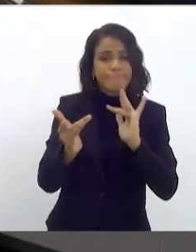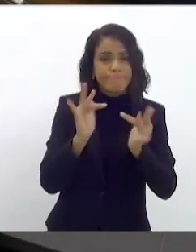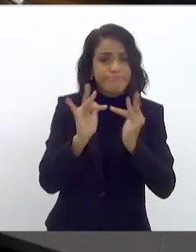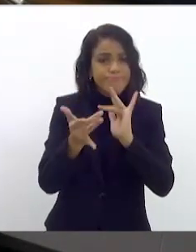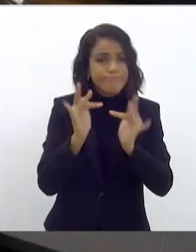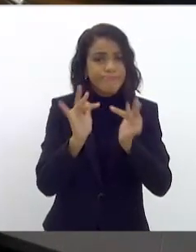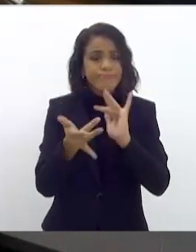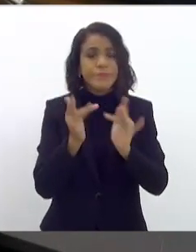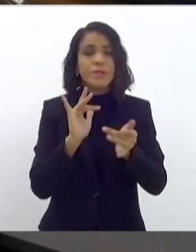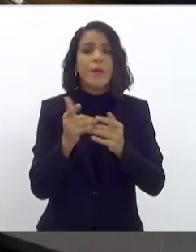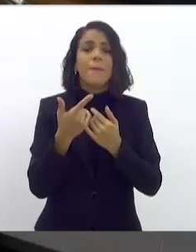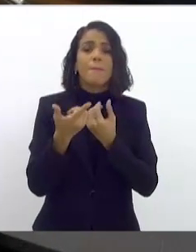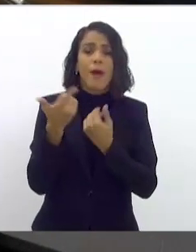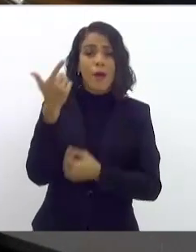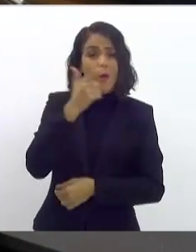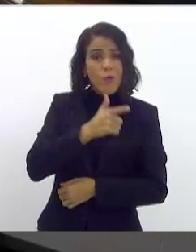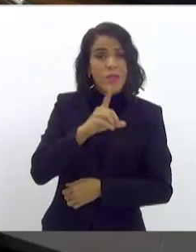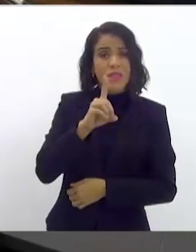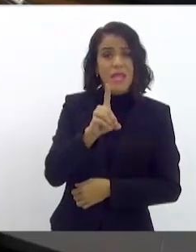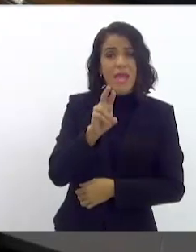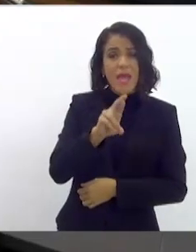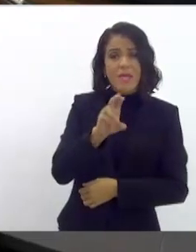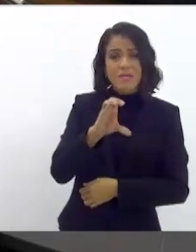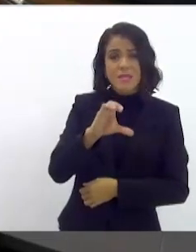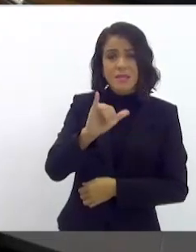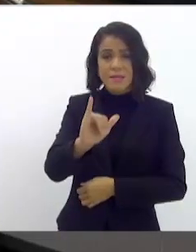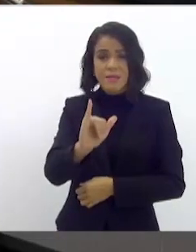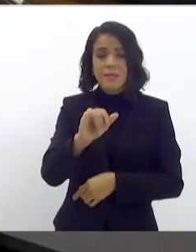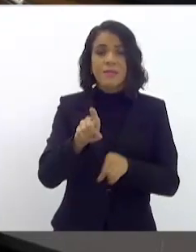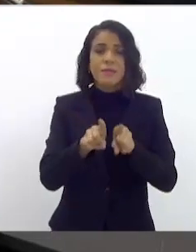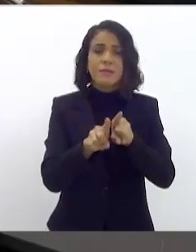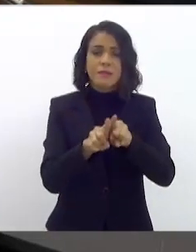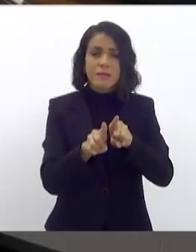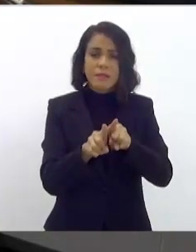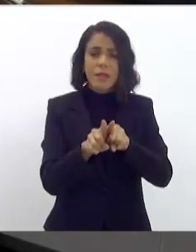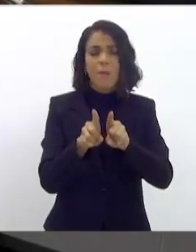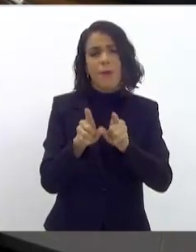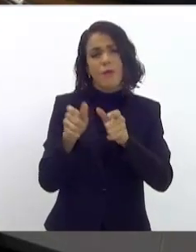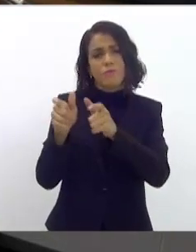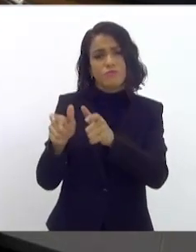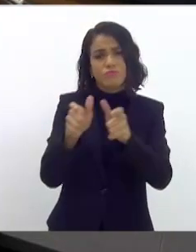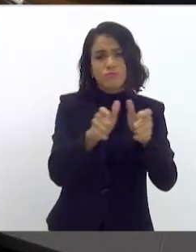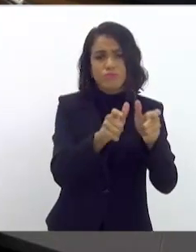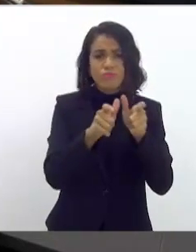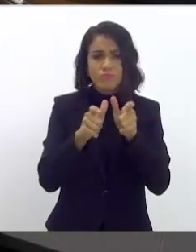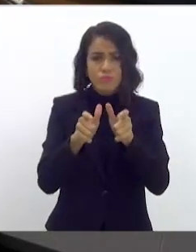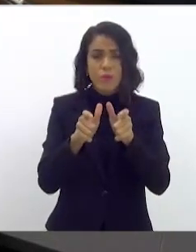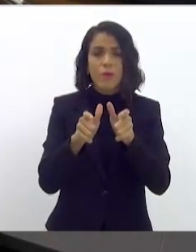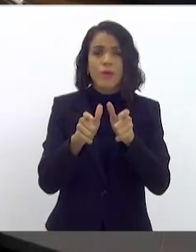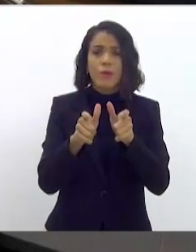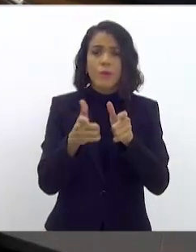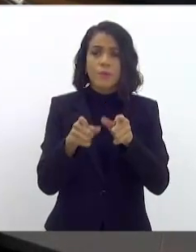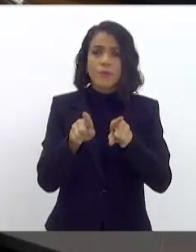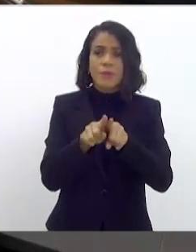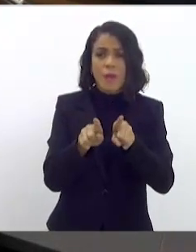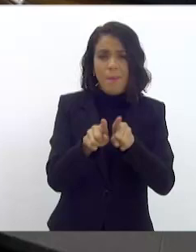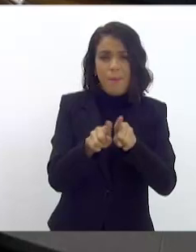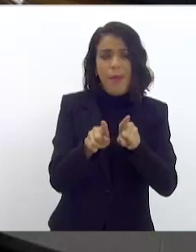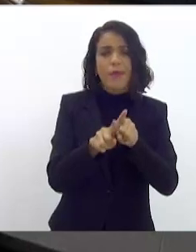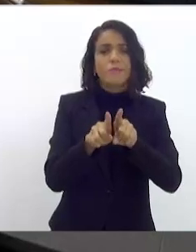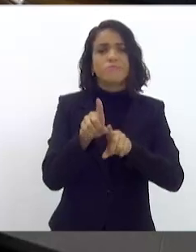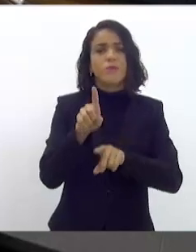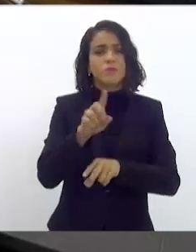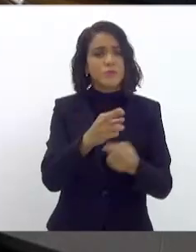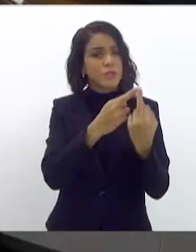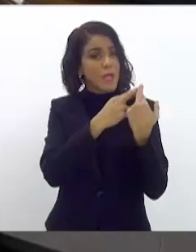muito boa, entre a DRCI e os operadores, né, dos provedores,